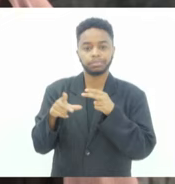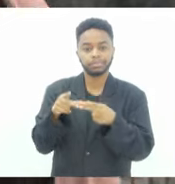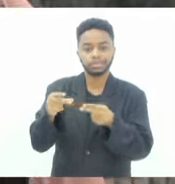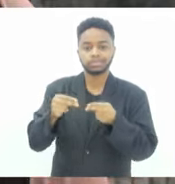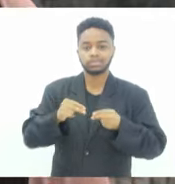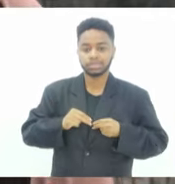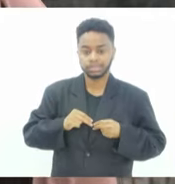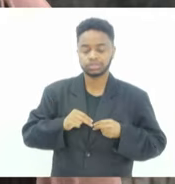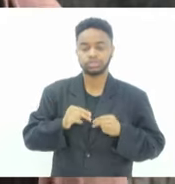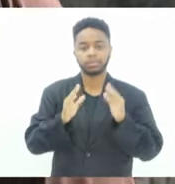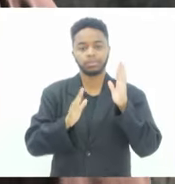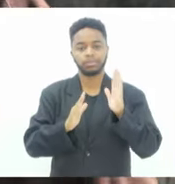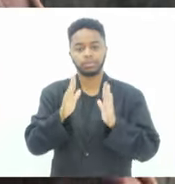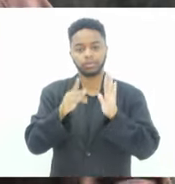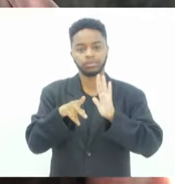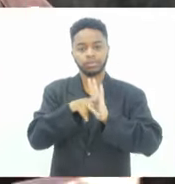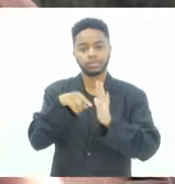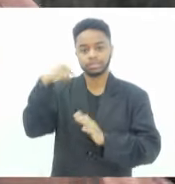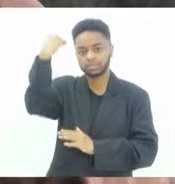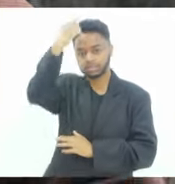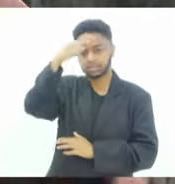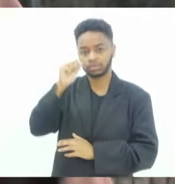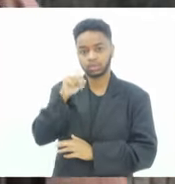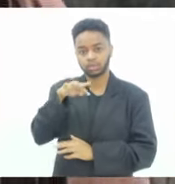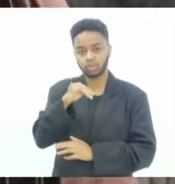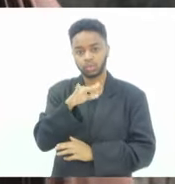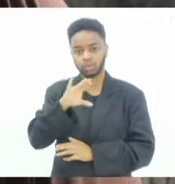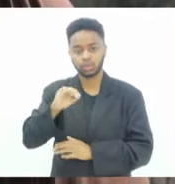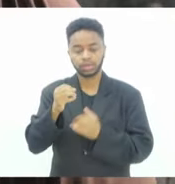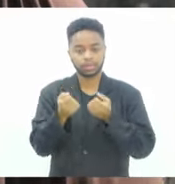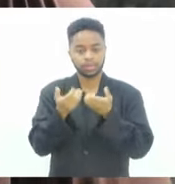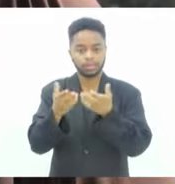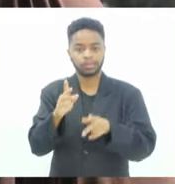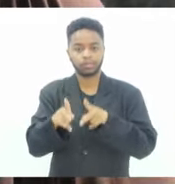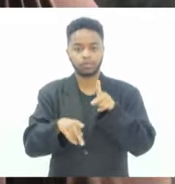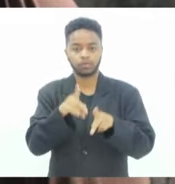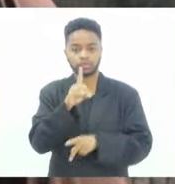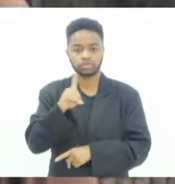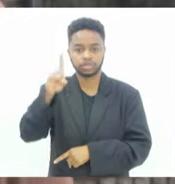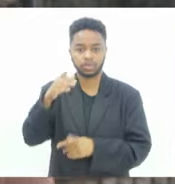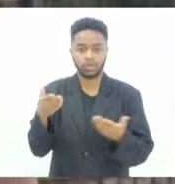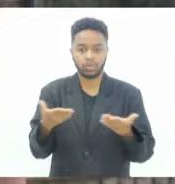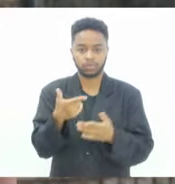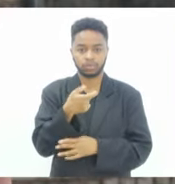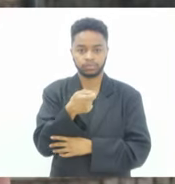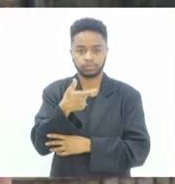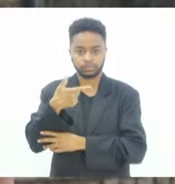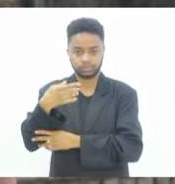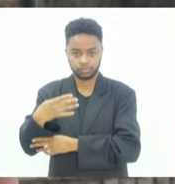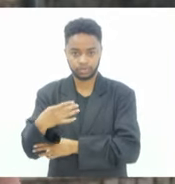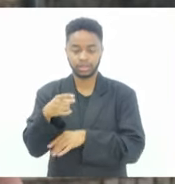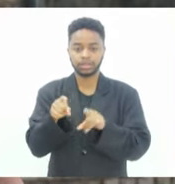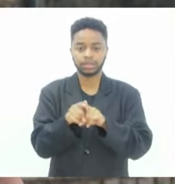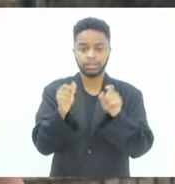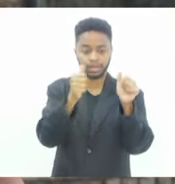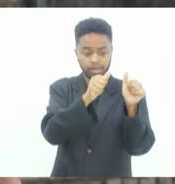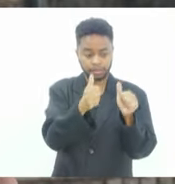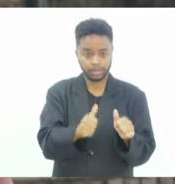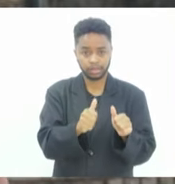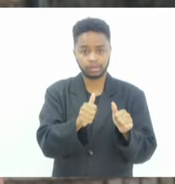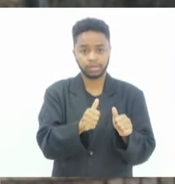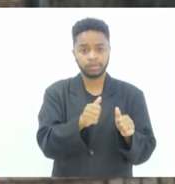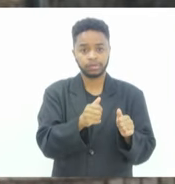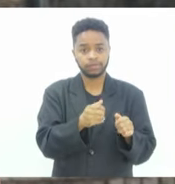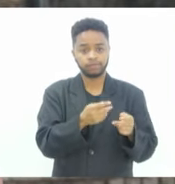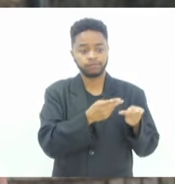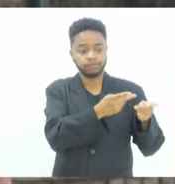Trezena de Santo Antônio para o povo de Deus neste ano de 2024. E a imagem ela passa por diversos pontos importantes aqui do